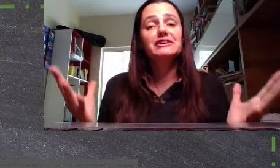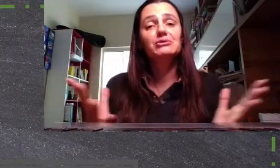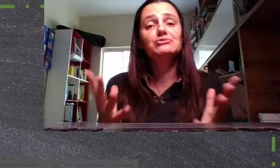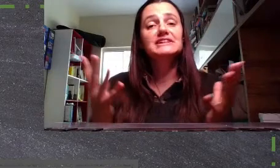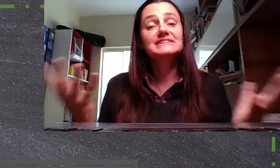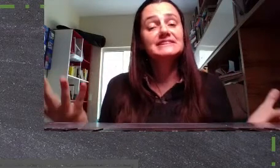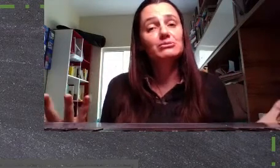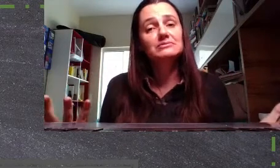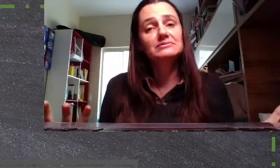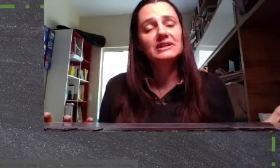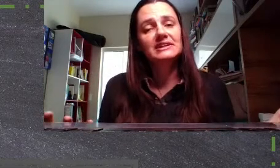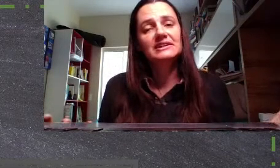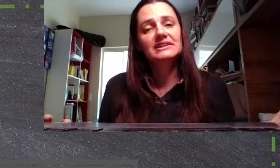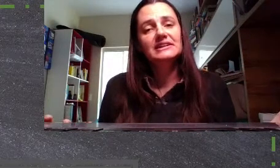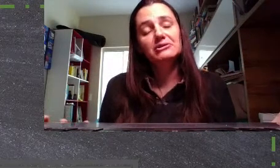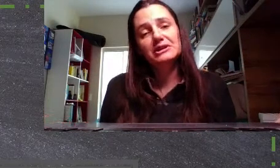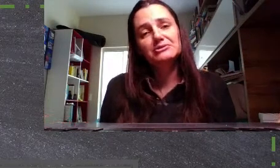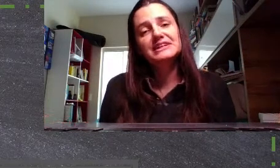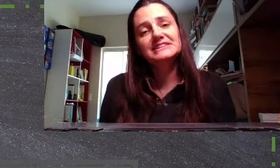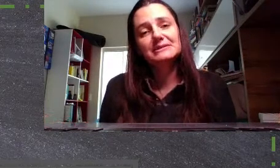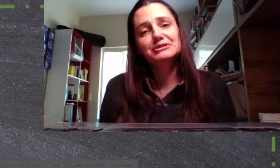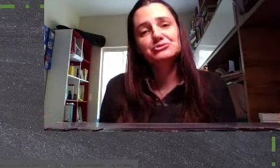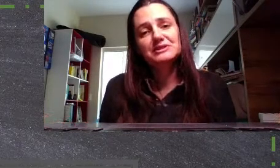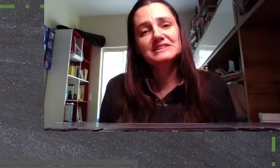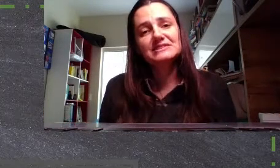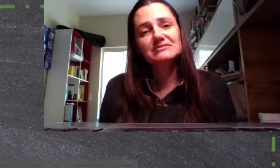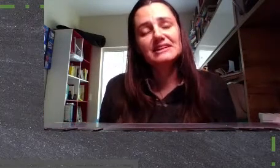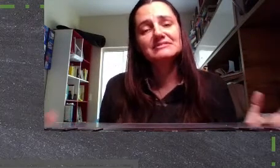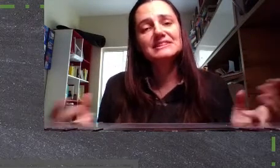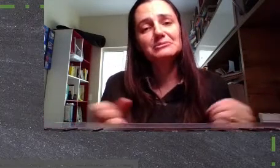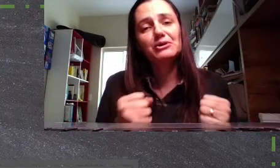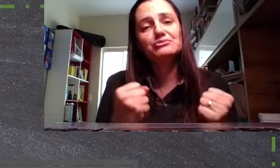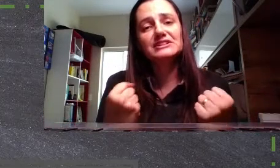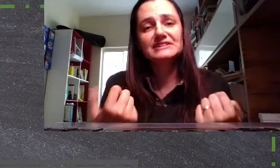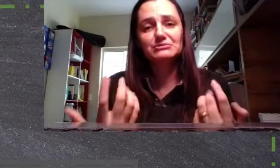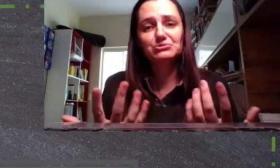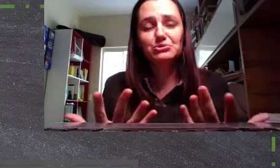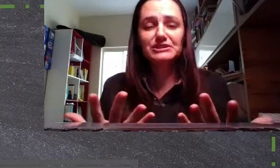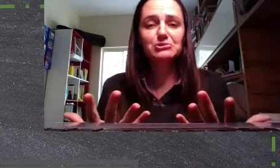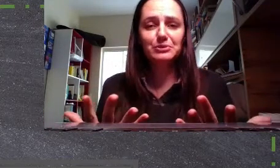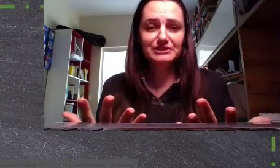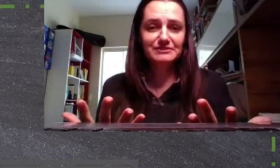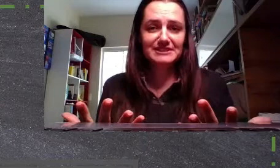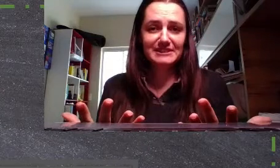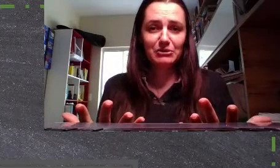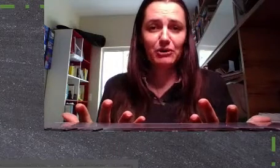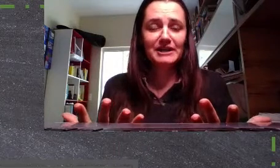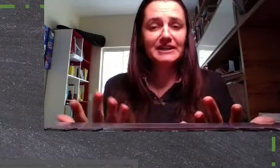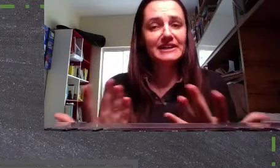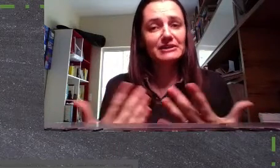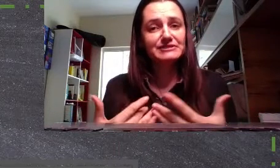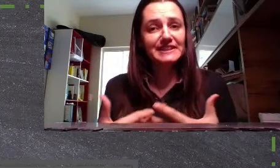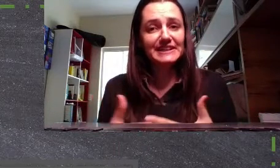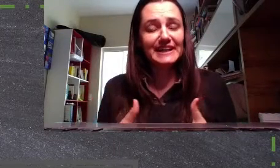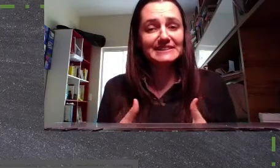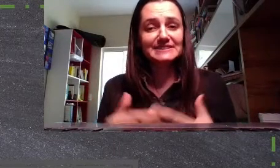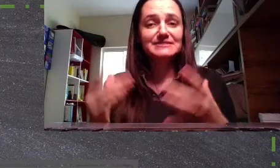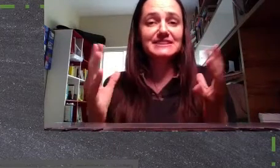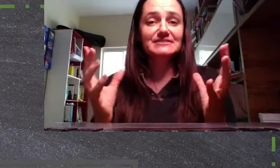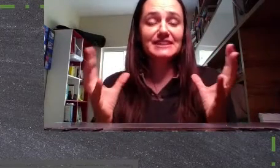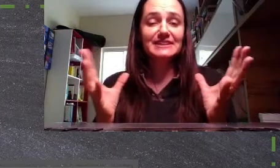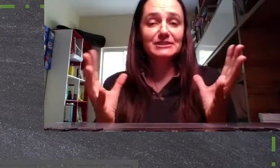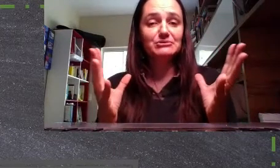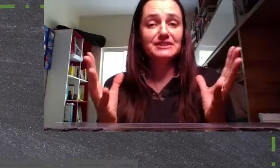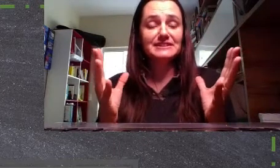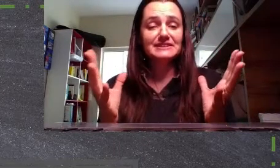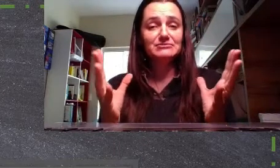não sofra contração, que é o que acontece na menstruação, né? Você tem uma contração do útero, por isso que você tem cólica, e aí o sangue desce.